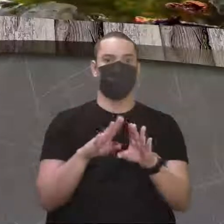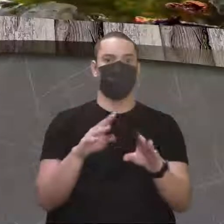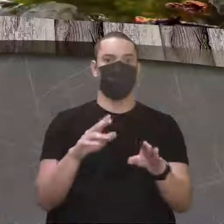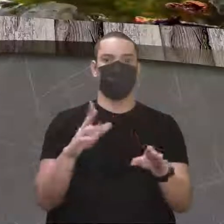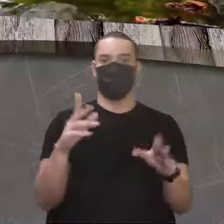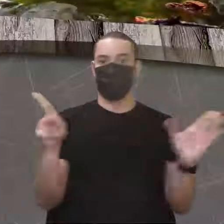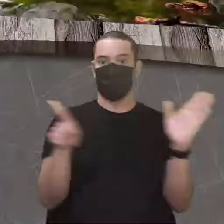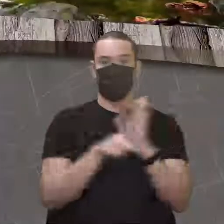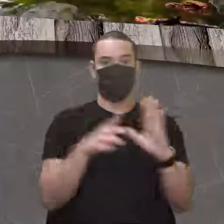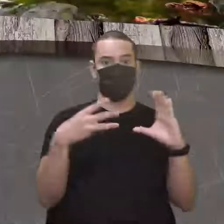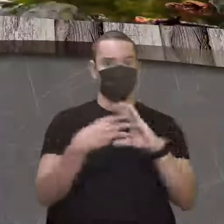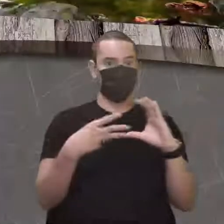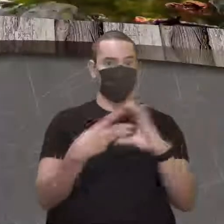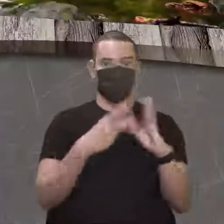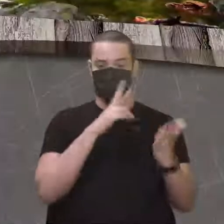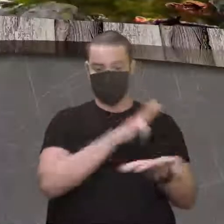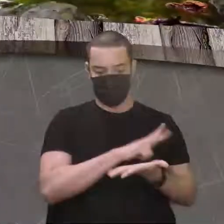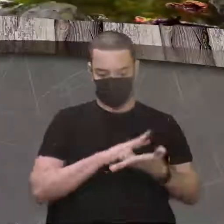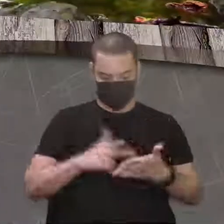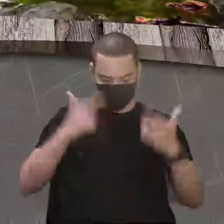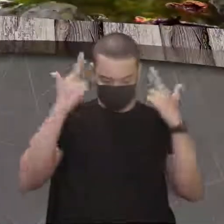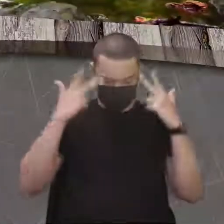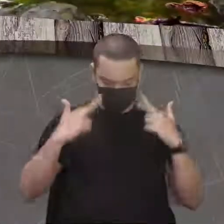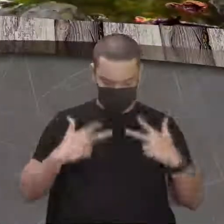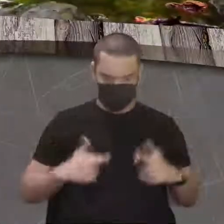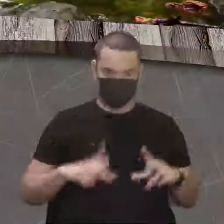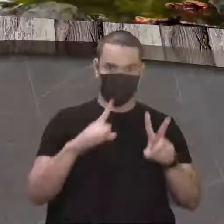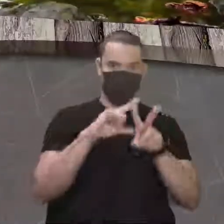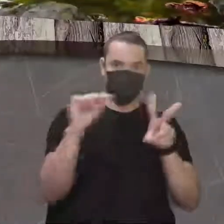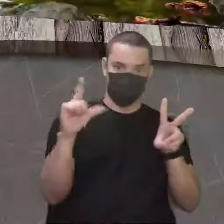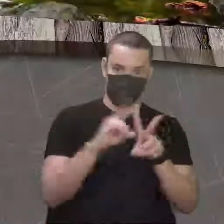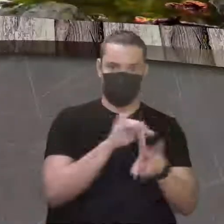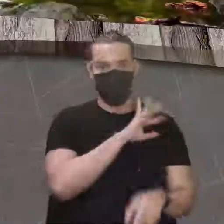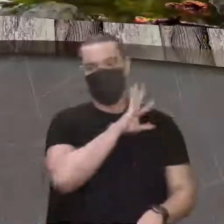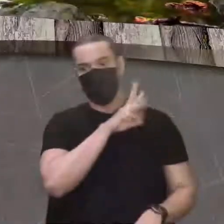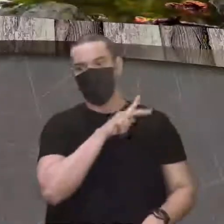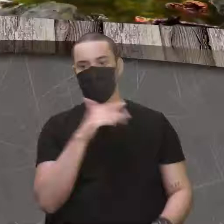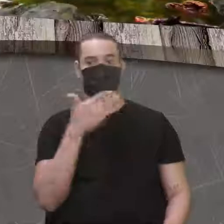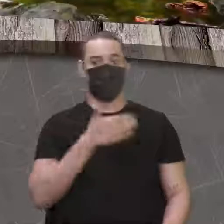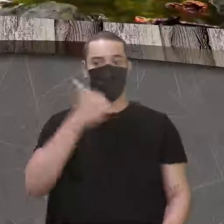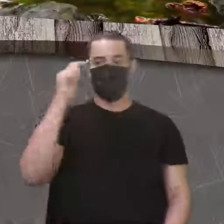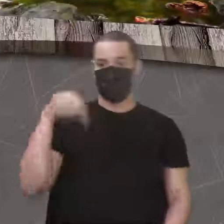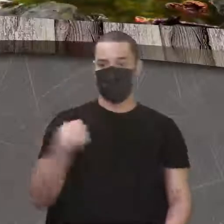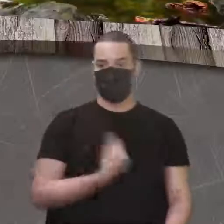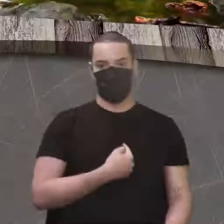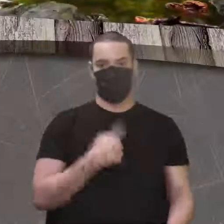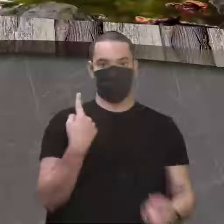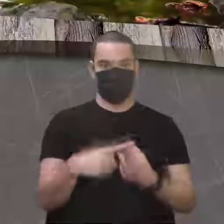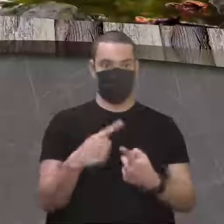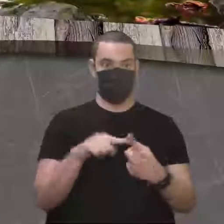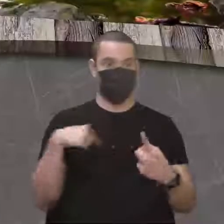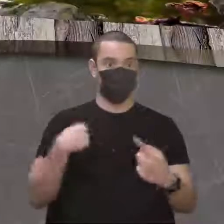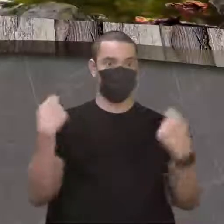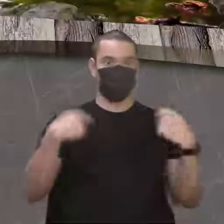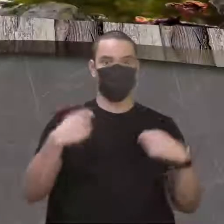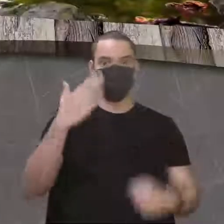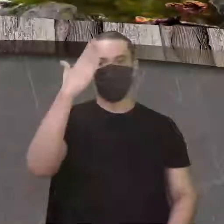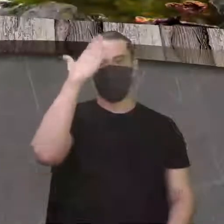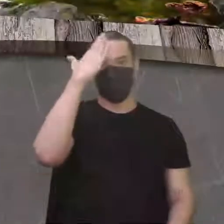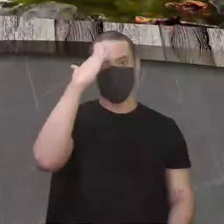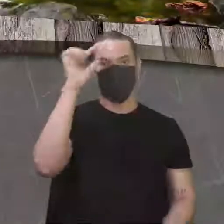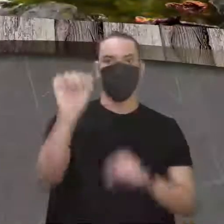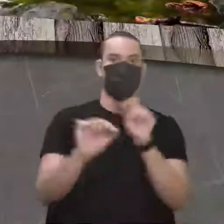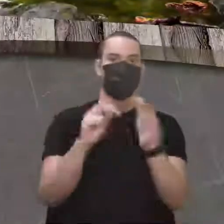seres pluricelulares, tanto vegetais quanto animais, melhor, porque a gente tem que saber em que